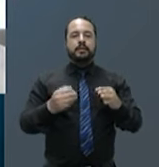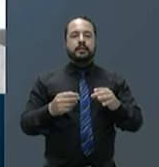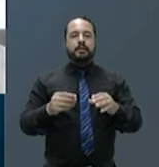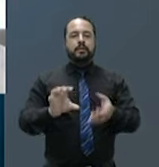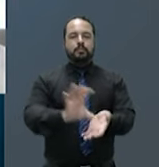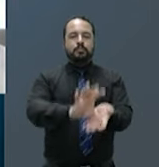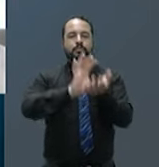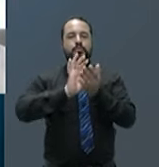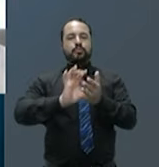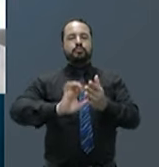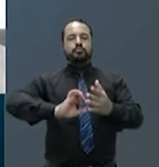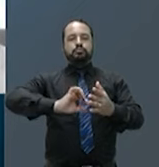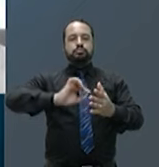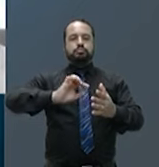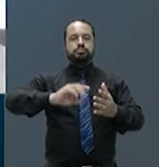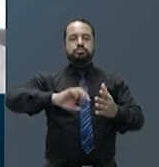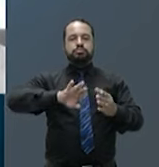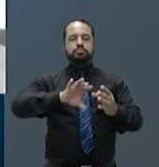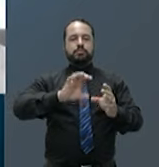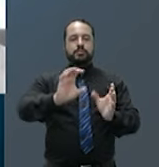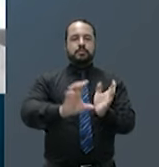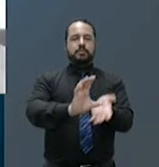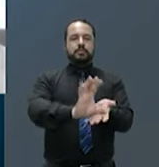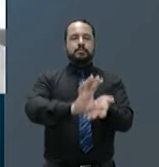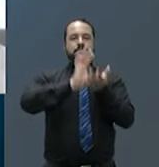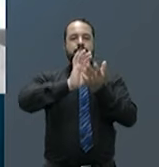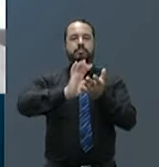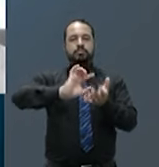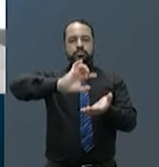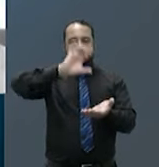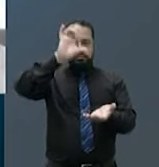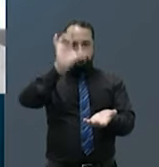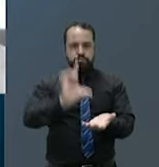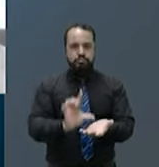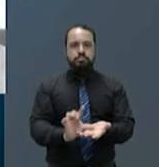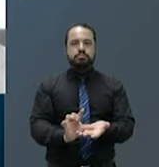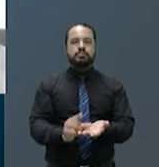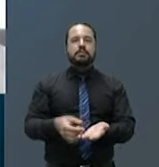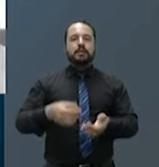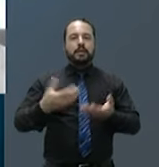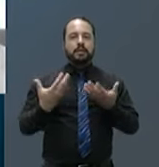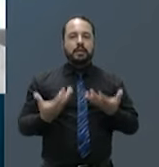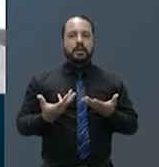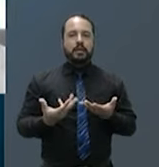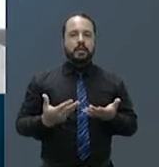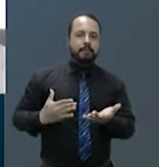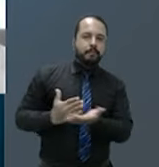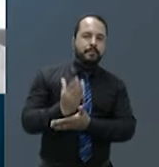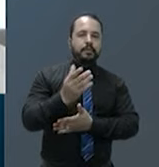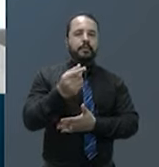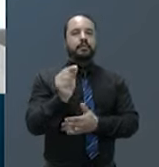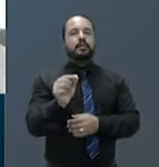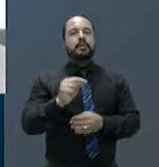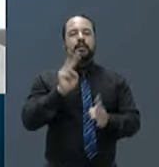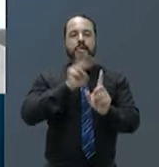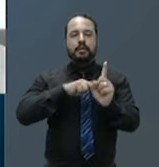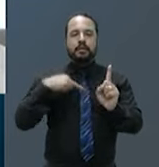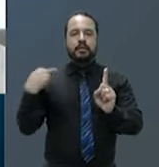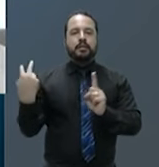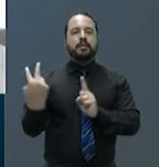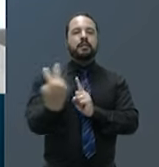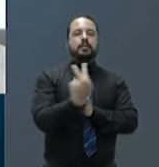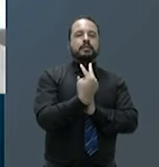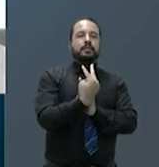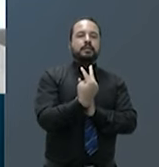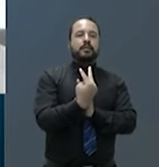ela busca homologar, que ela busca executar. Evidentemente que, nessa perspectiva, não se pode